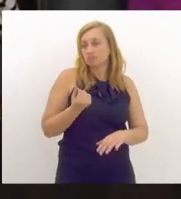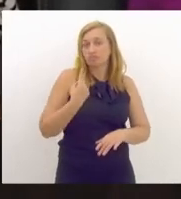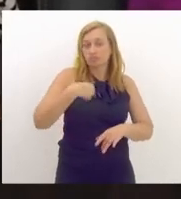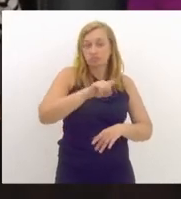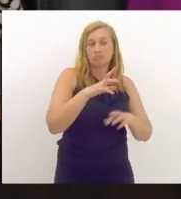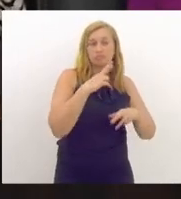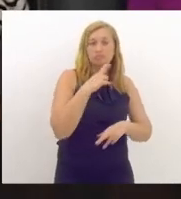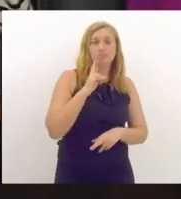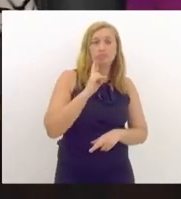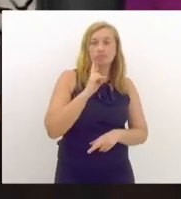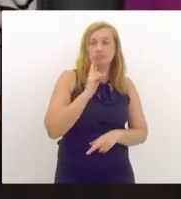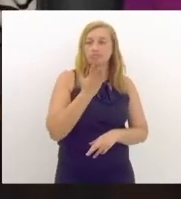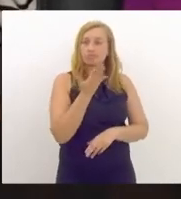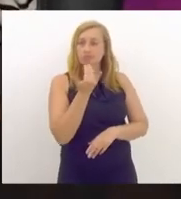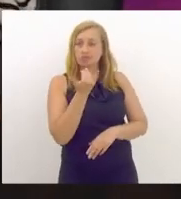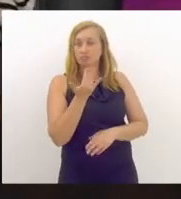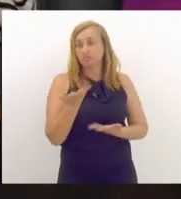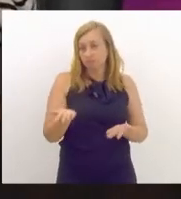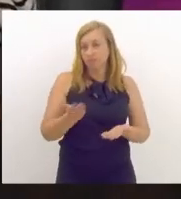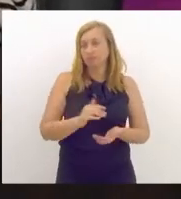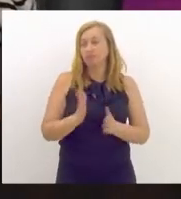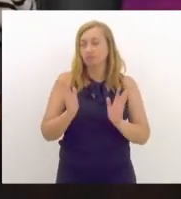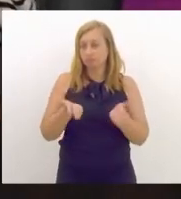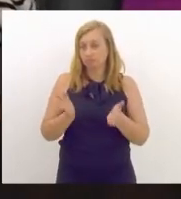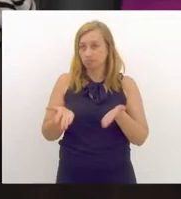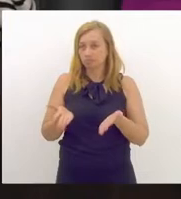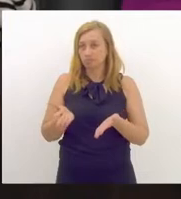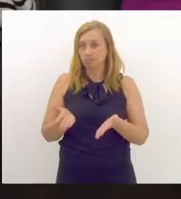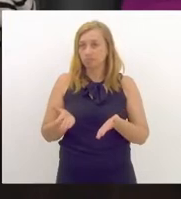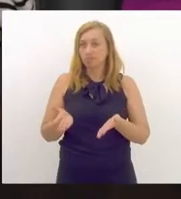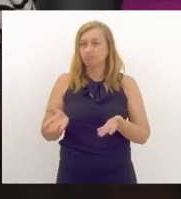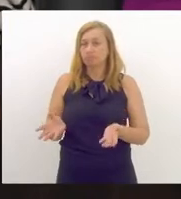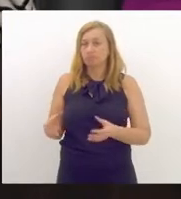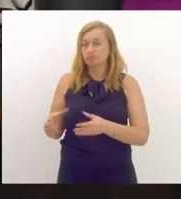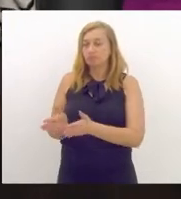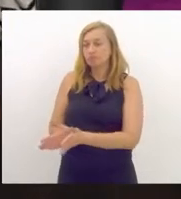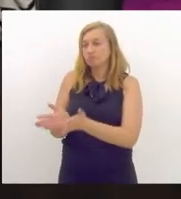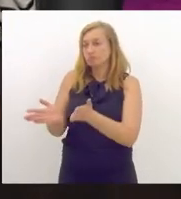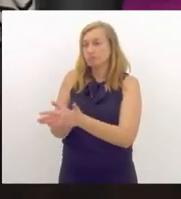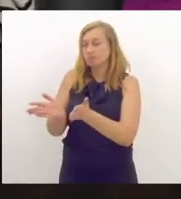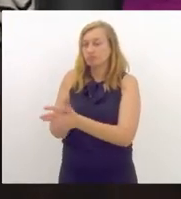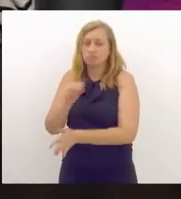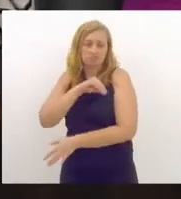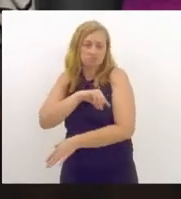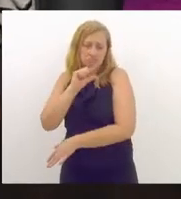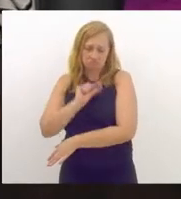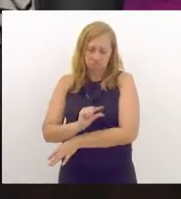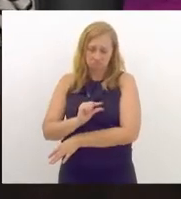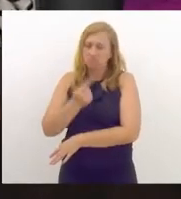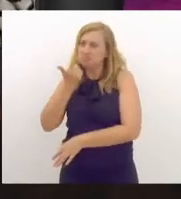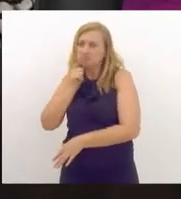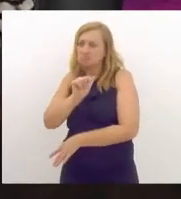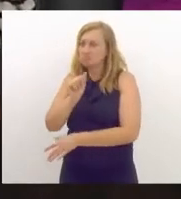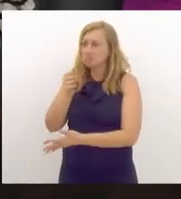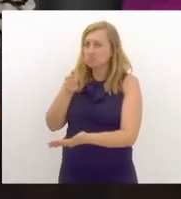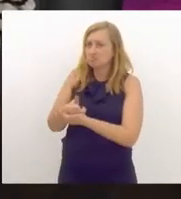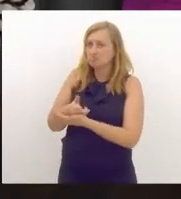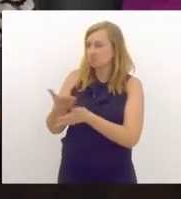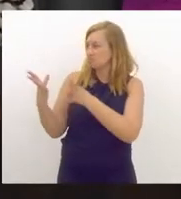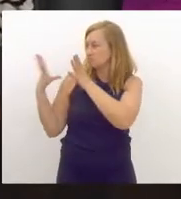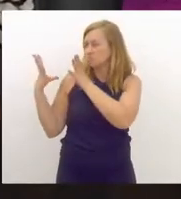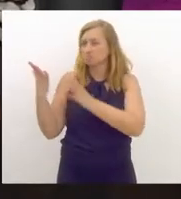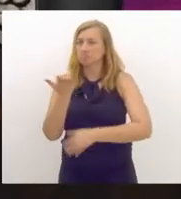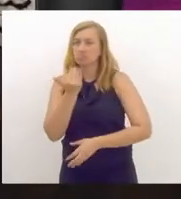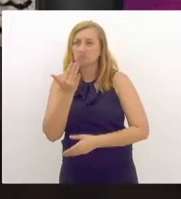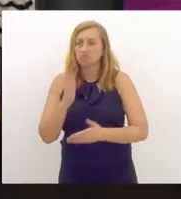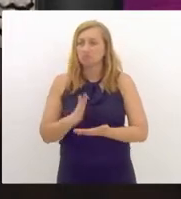no restaurante se alimentar agora a categoria que ganha um salário mínimo não tem condições nem de comprar cesta básica